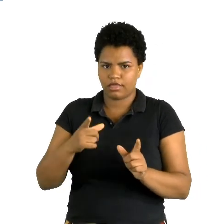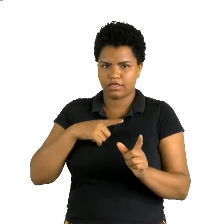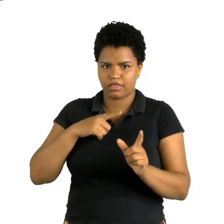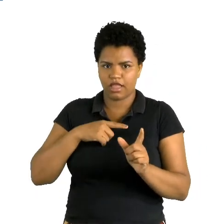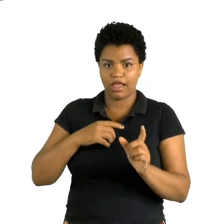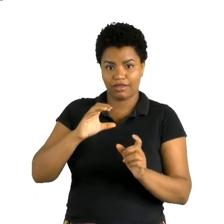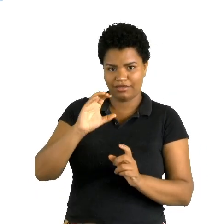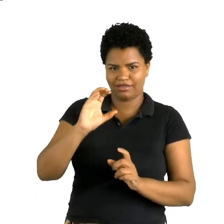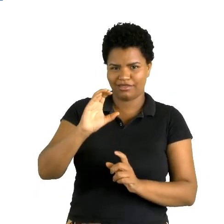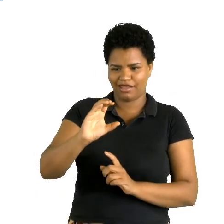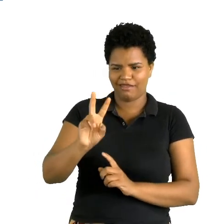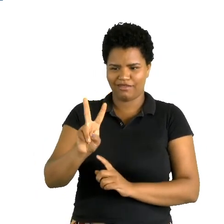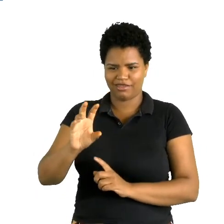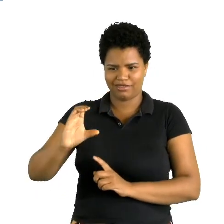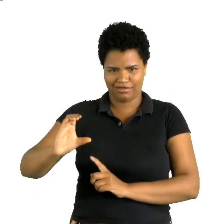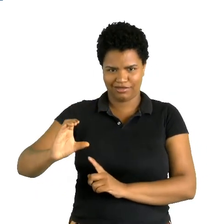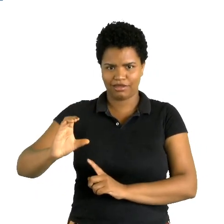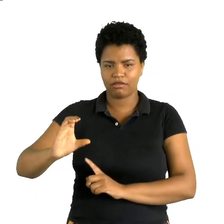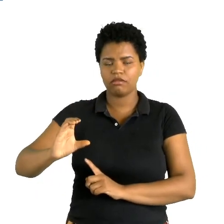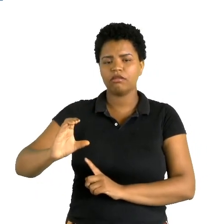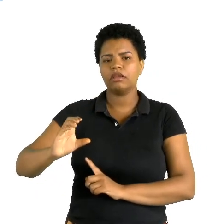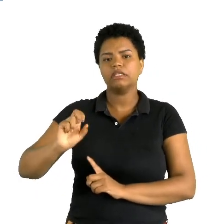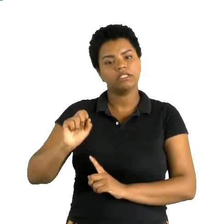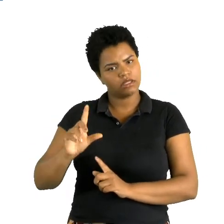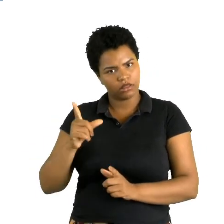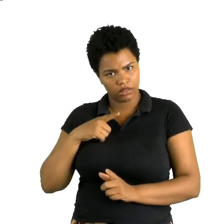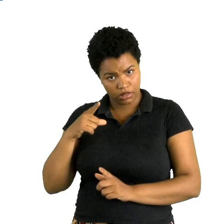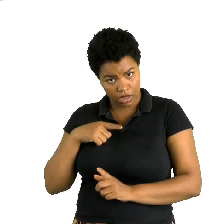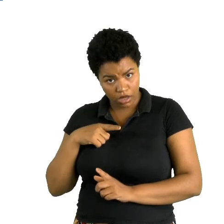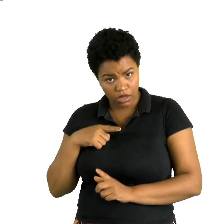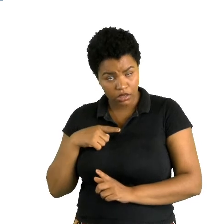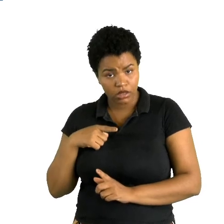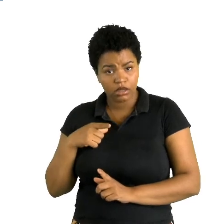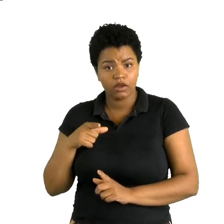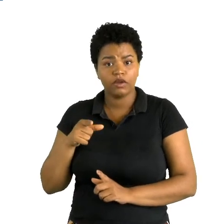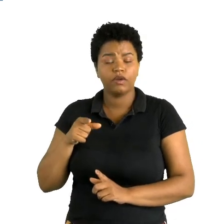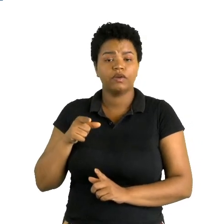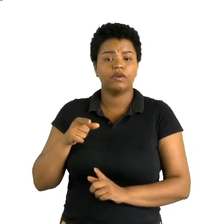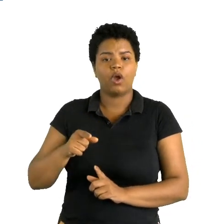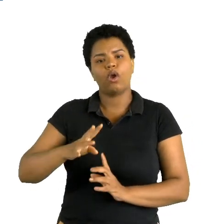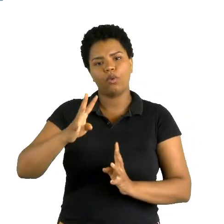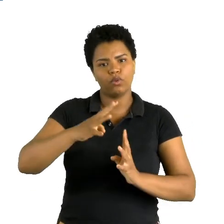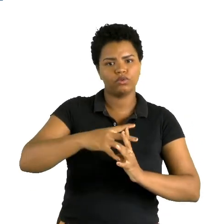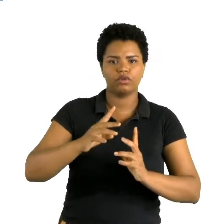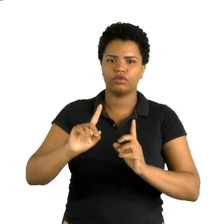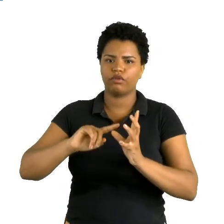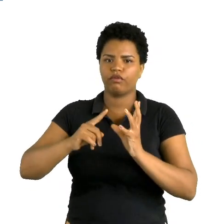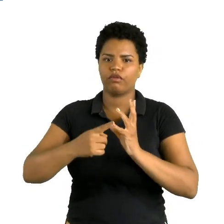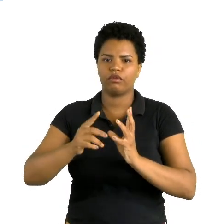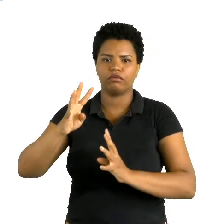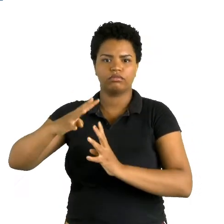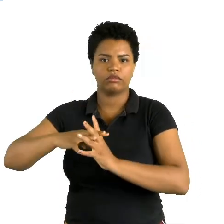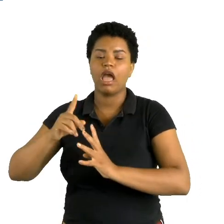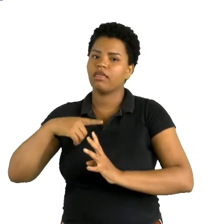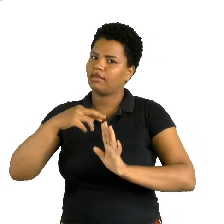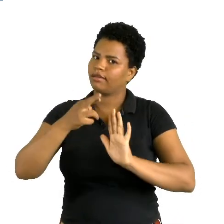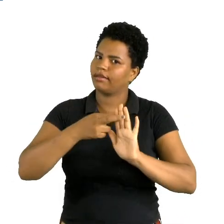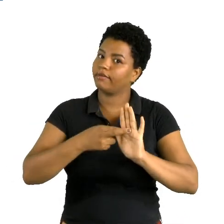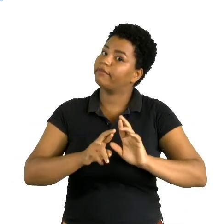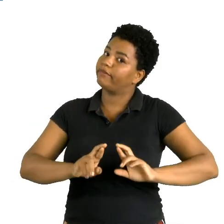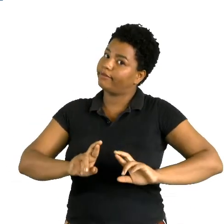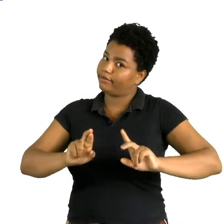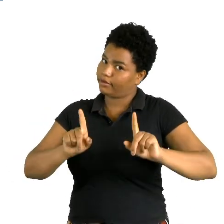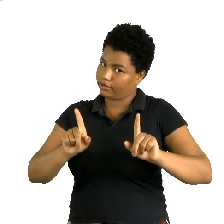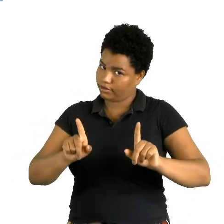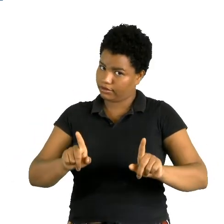essa, digamos aí, se tiver essa terminação aí de CVC, consoante, vogal, consoante, ele vai ter uma regrinha